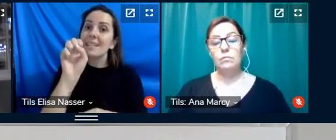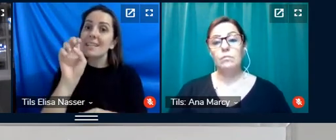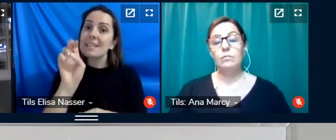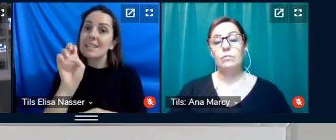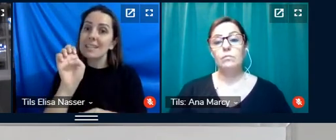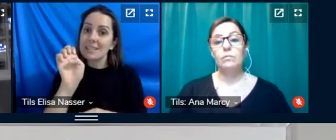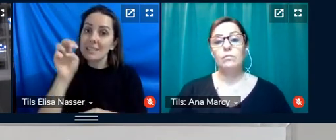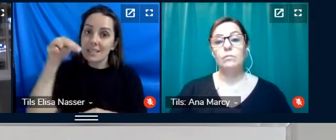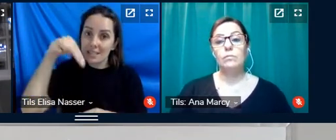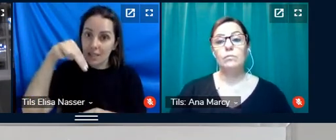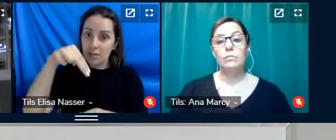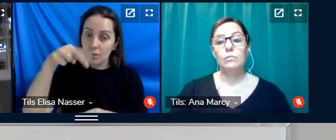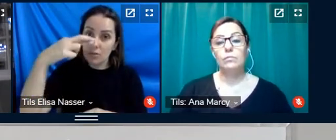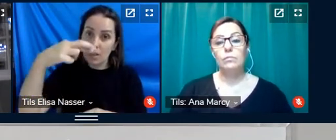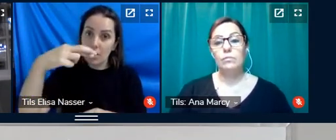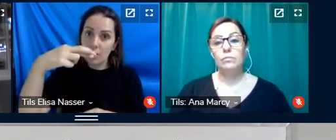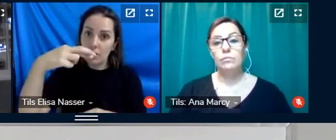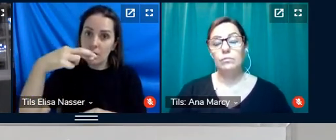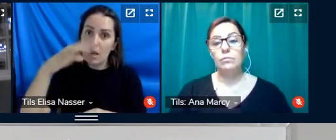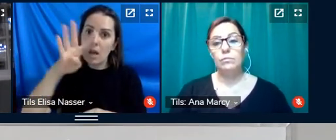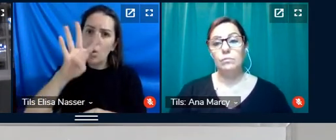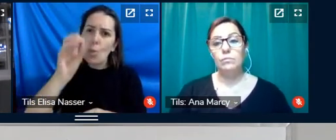Seno de 40?